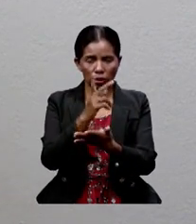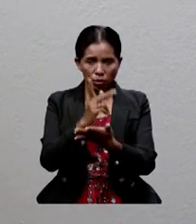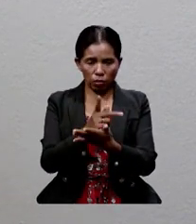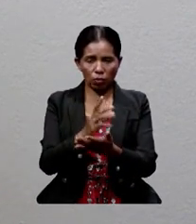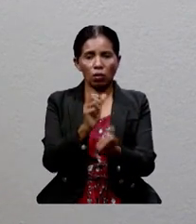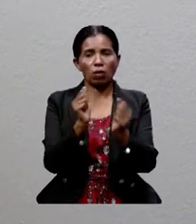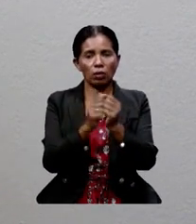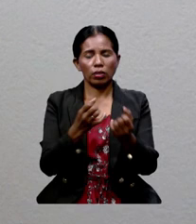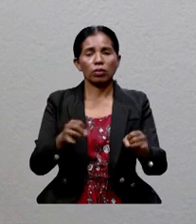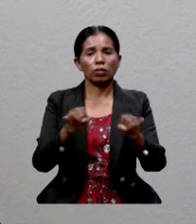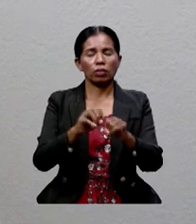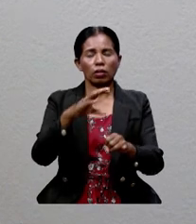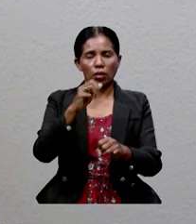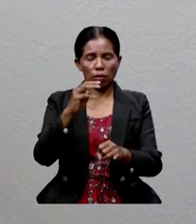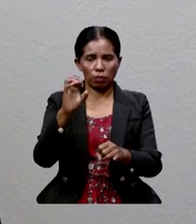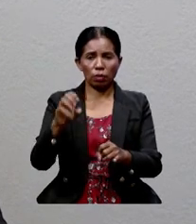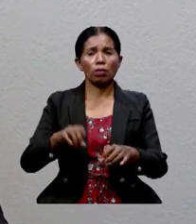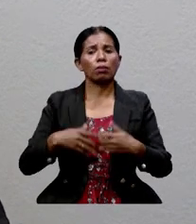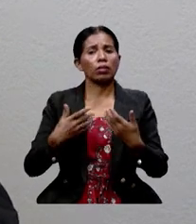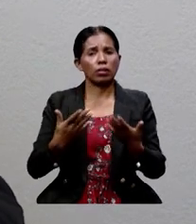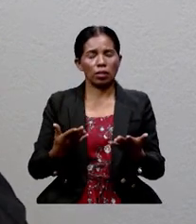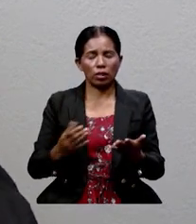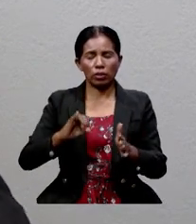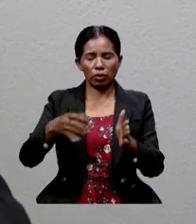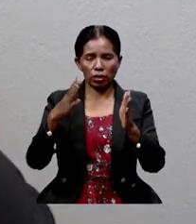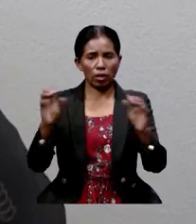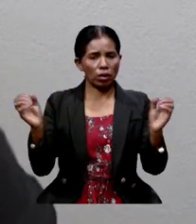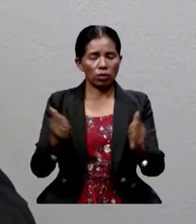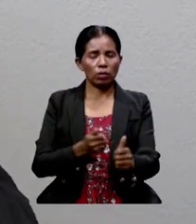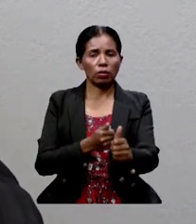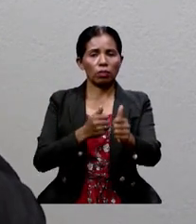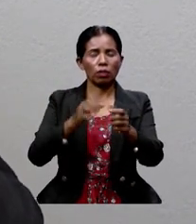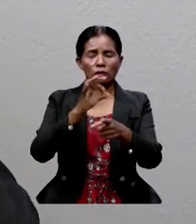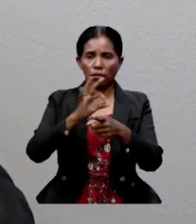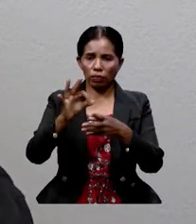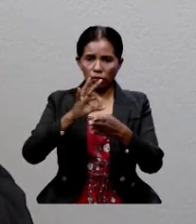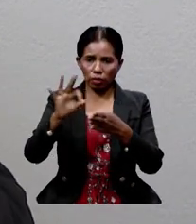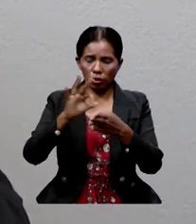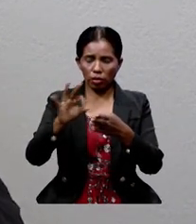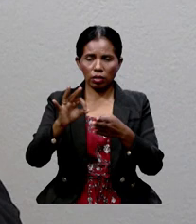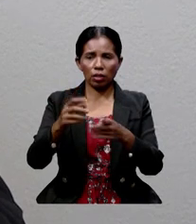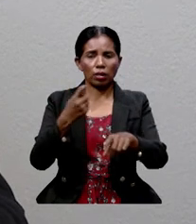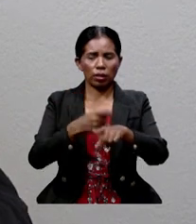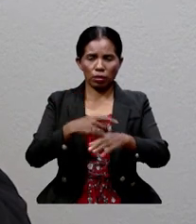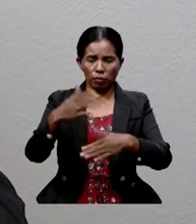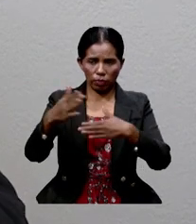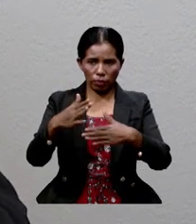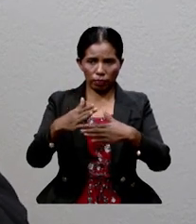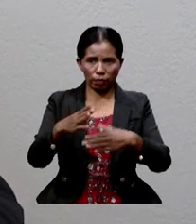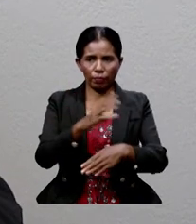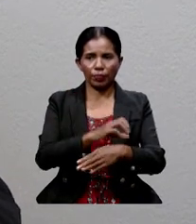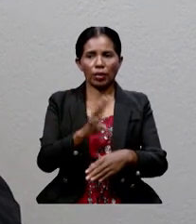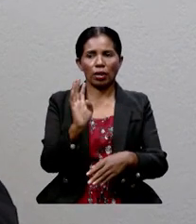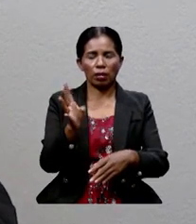Camões, a tu halo onde jornalistas ira, lá os de tua formação não é tempo badak, 40